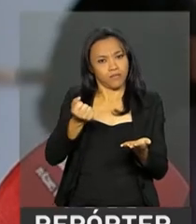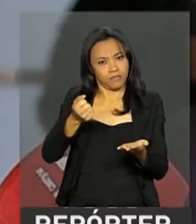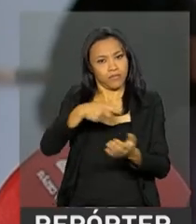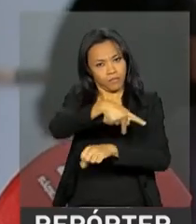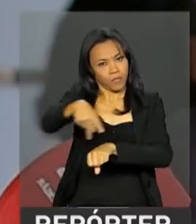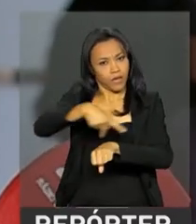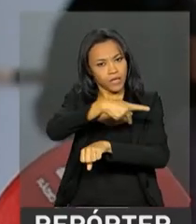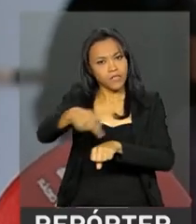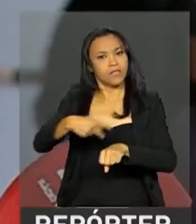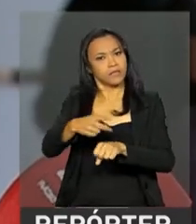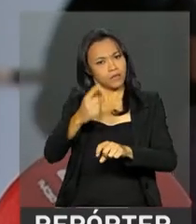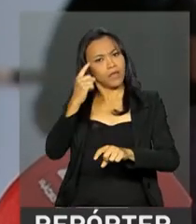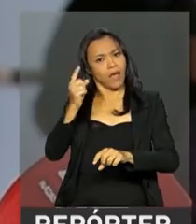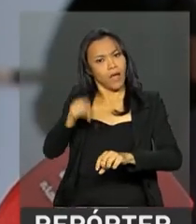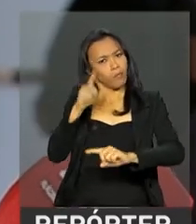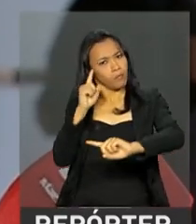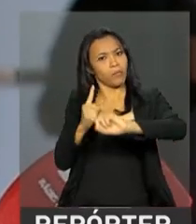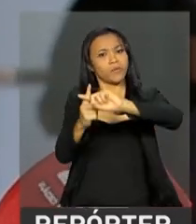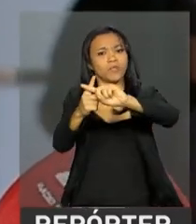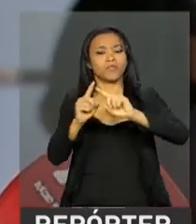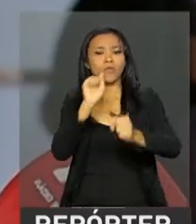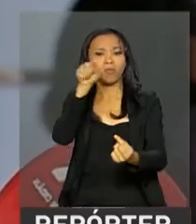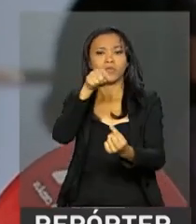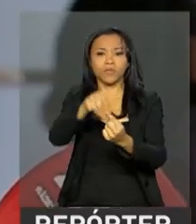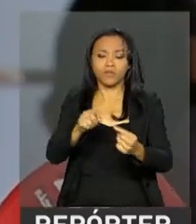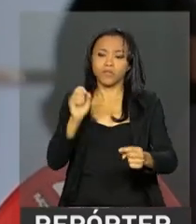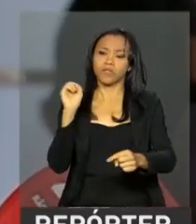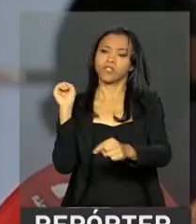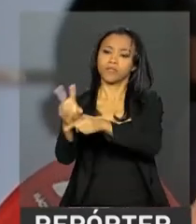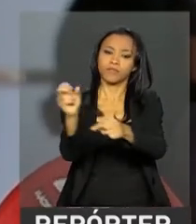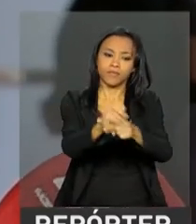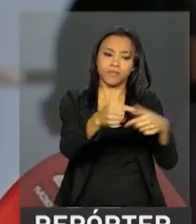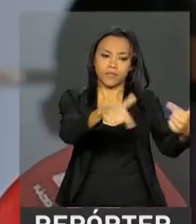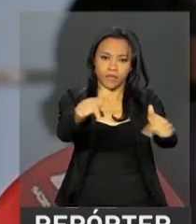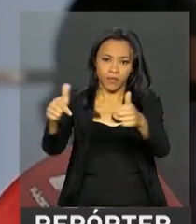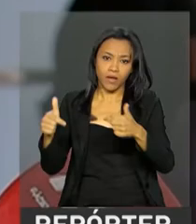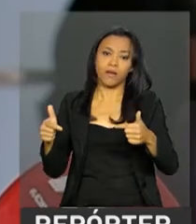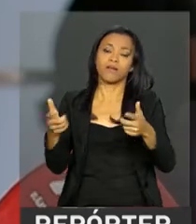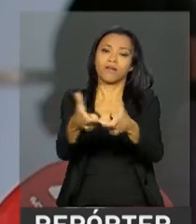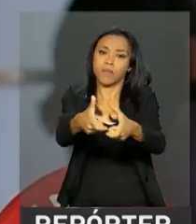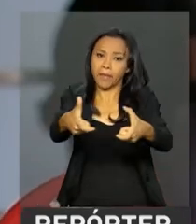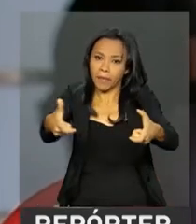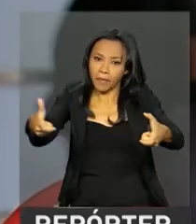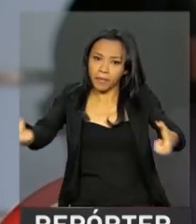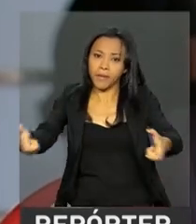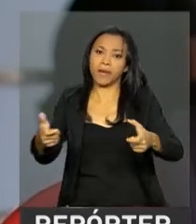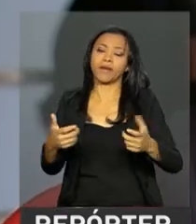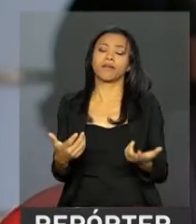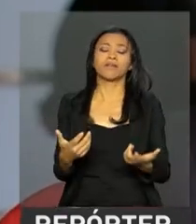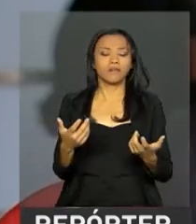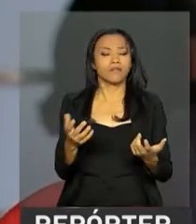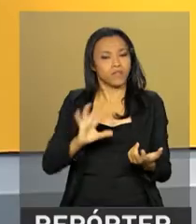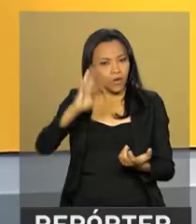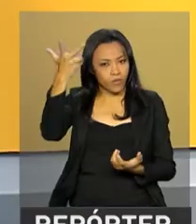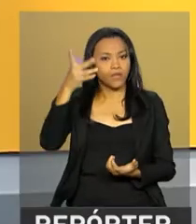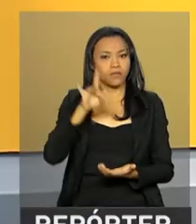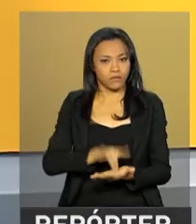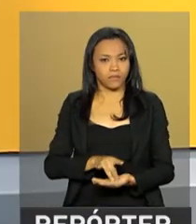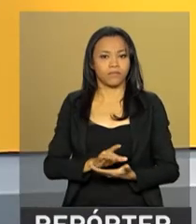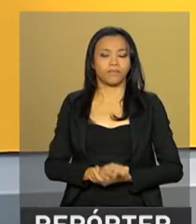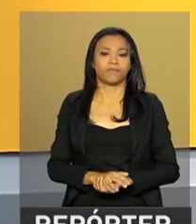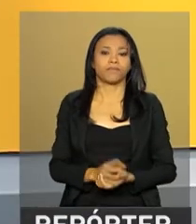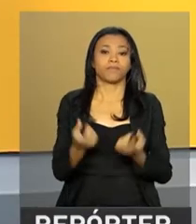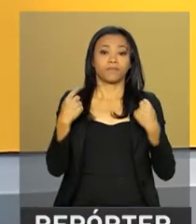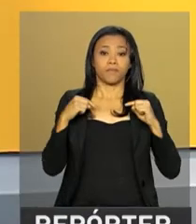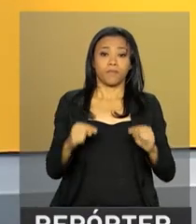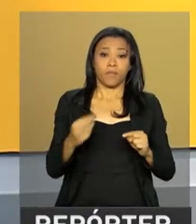positivo para o país voltar a crescer, criar empregos, etc. Isso já começa, de fato, acontecer. E